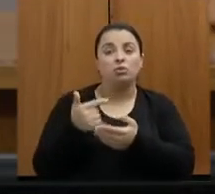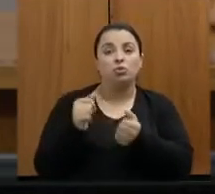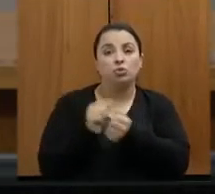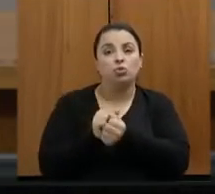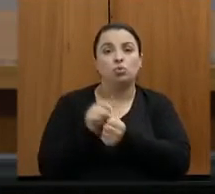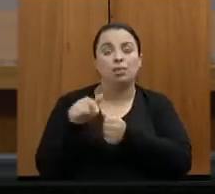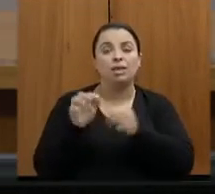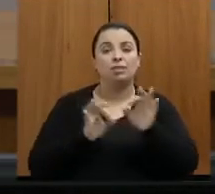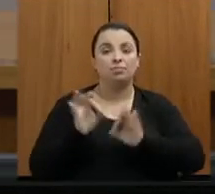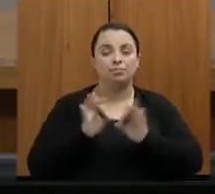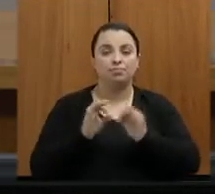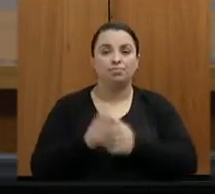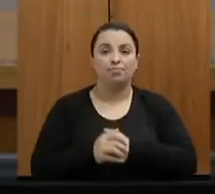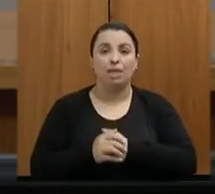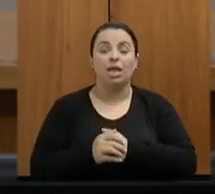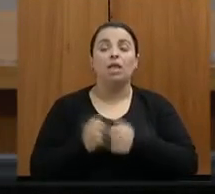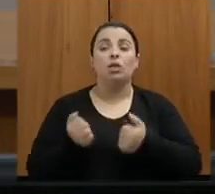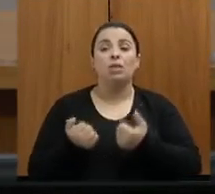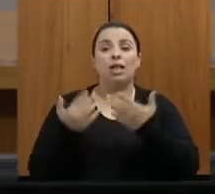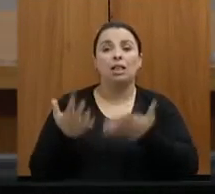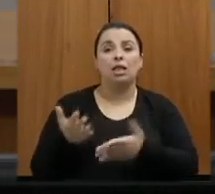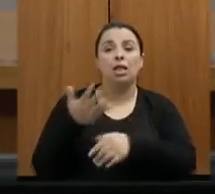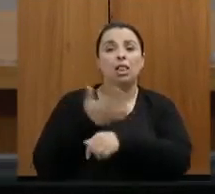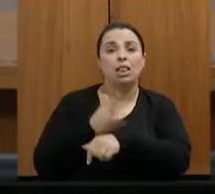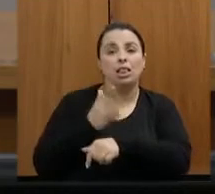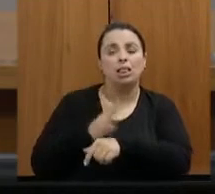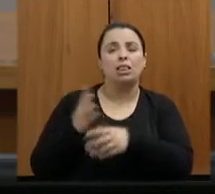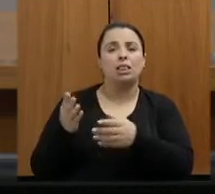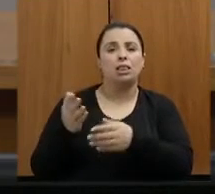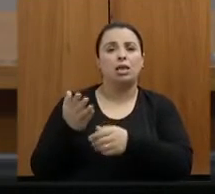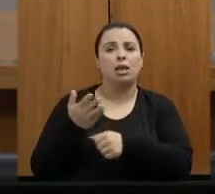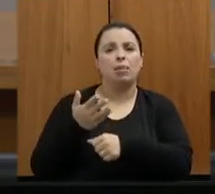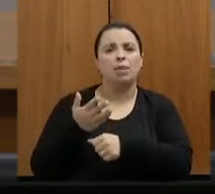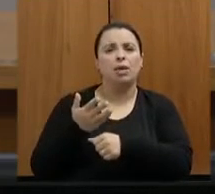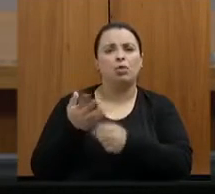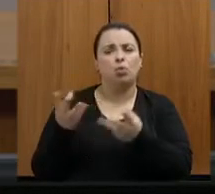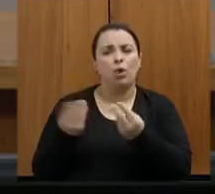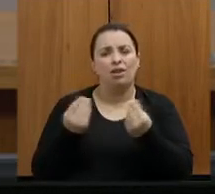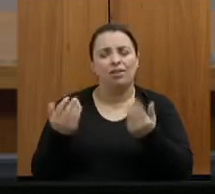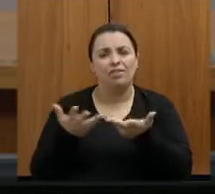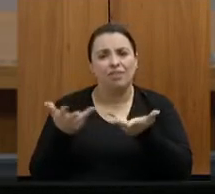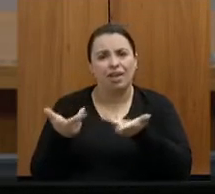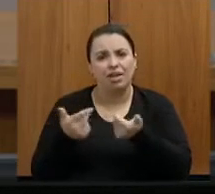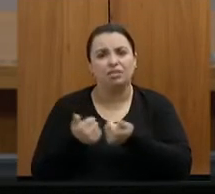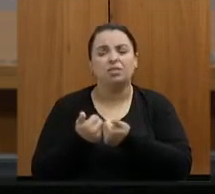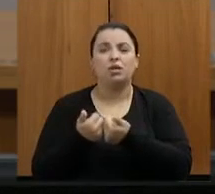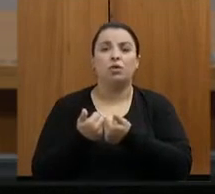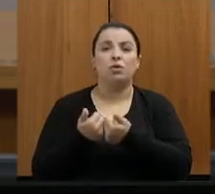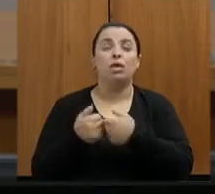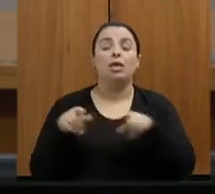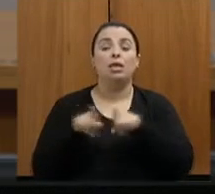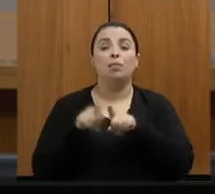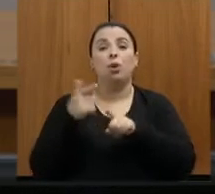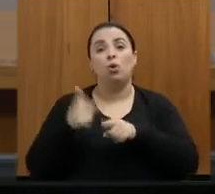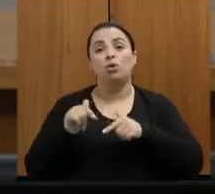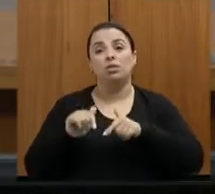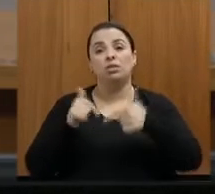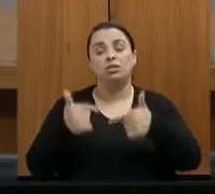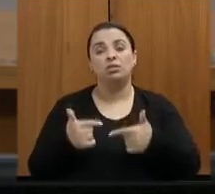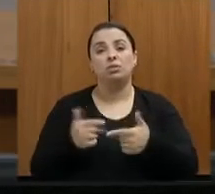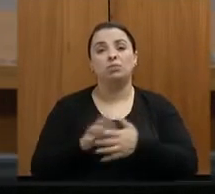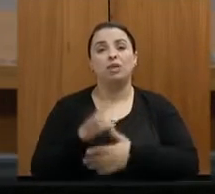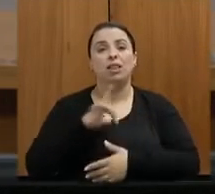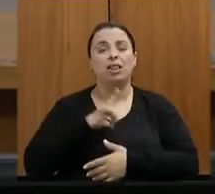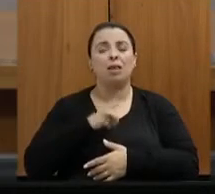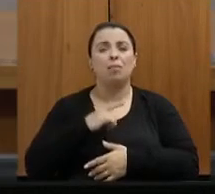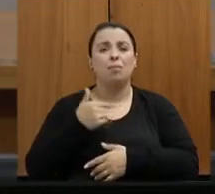capacitação e na qualificação do corpo técnico dos municípios. Vamos trabalhar outras ações para ampliar a capacidade orçamentária e